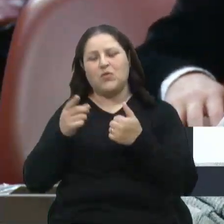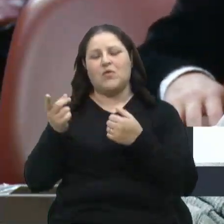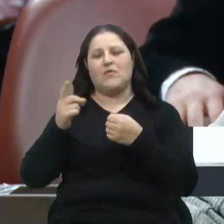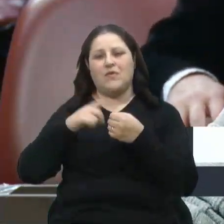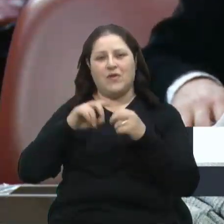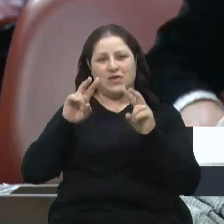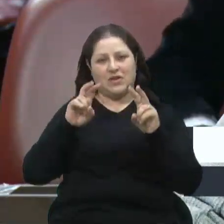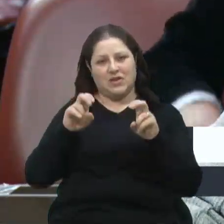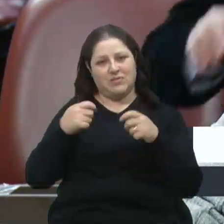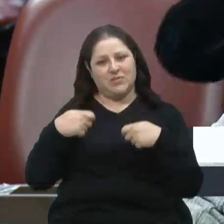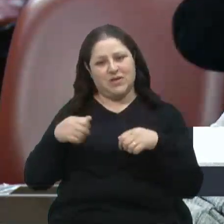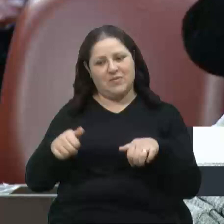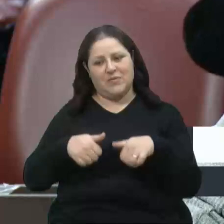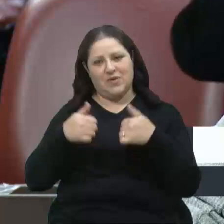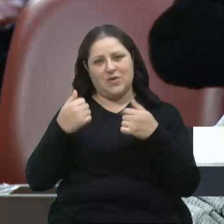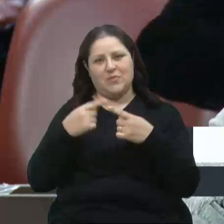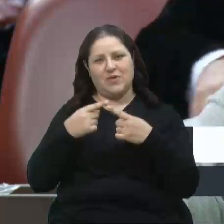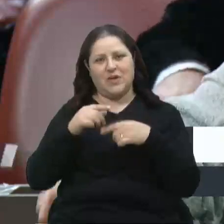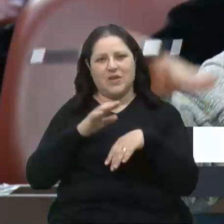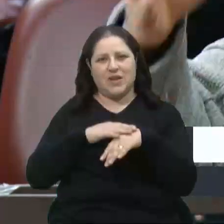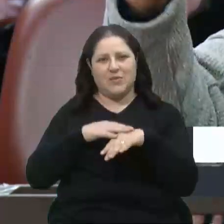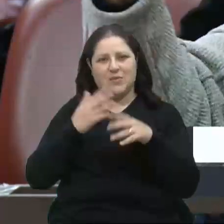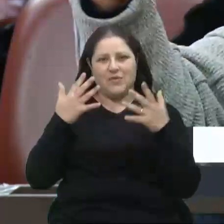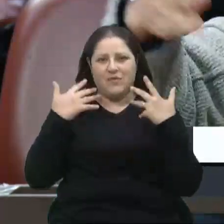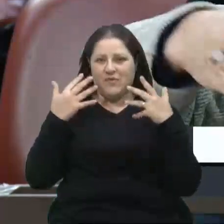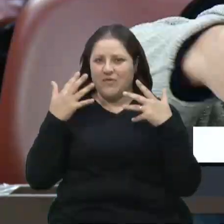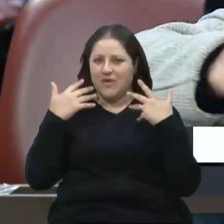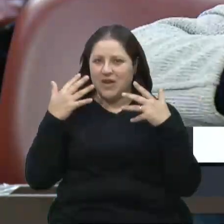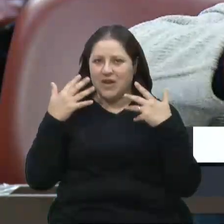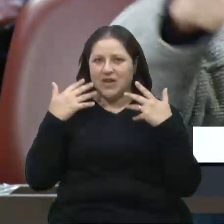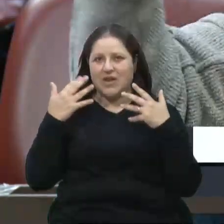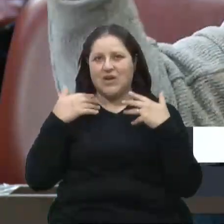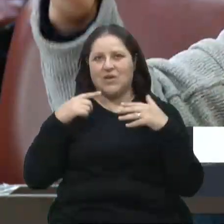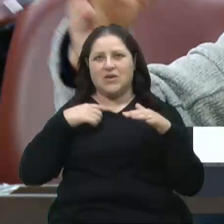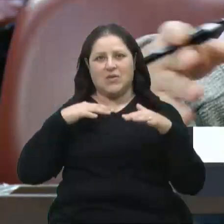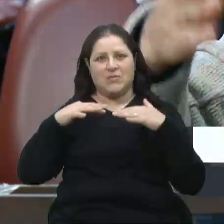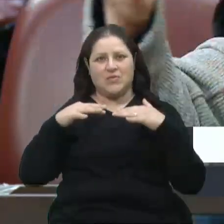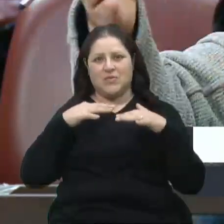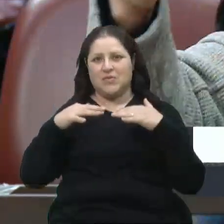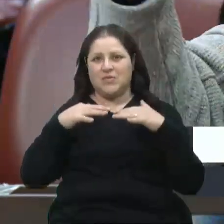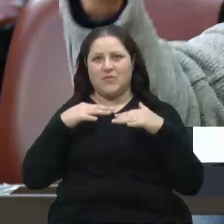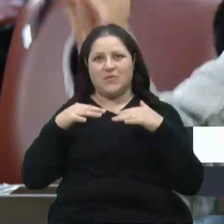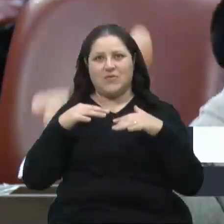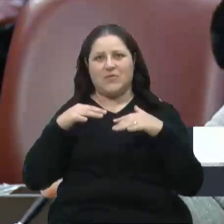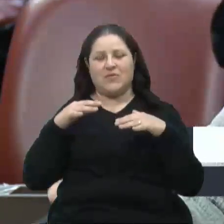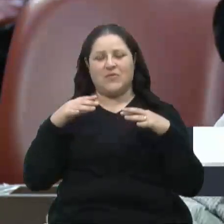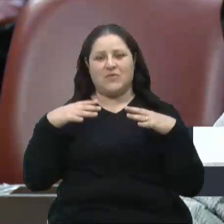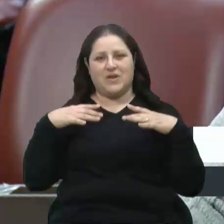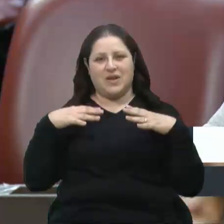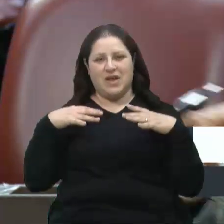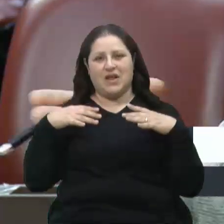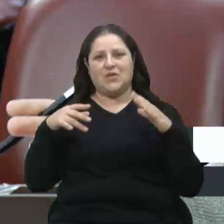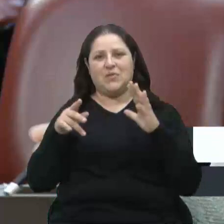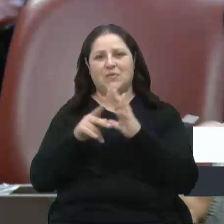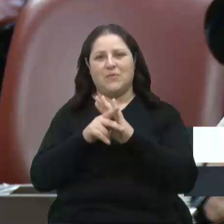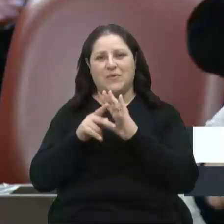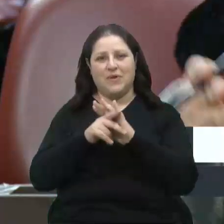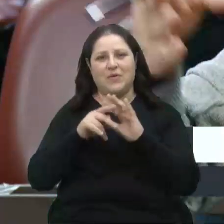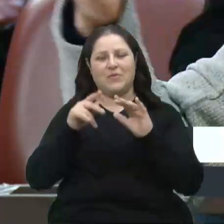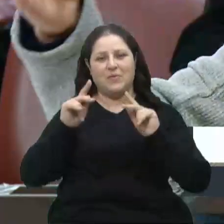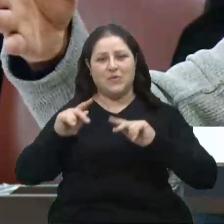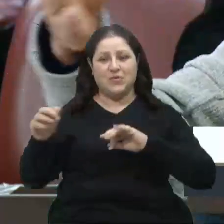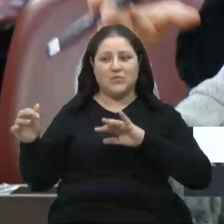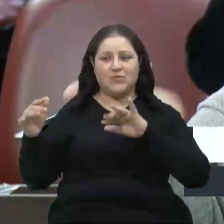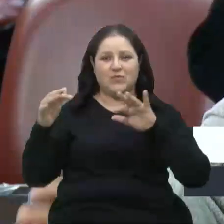ou não, no verão, principalmente, a mobilização que tem nos feriados é a nossa rodoviária, não são